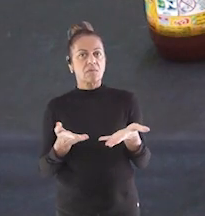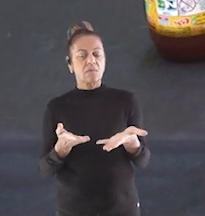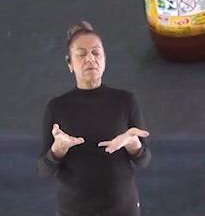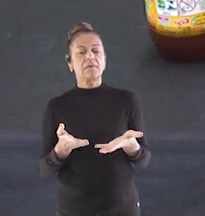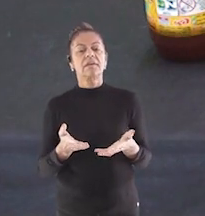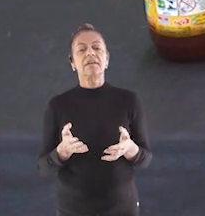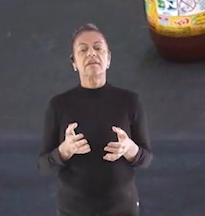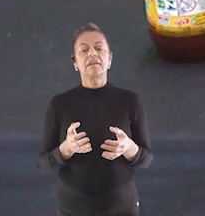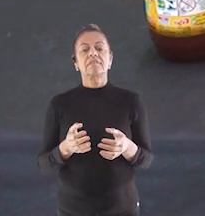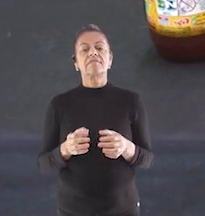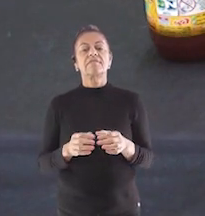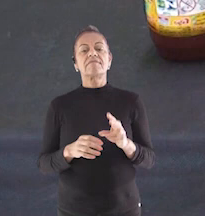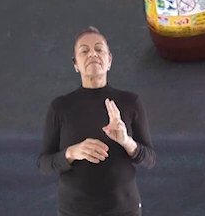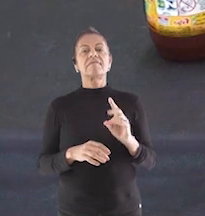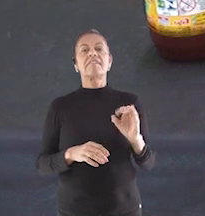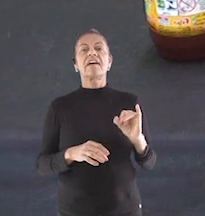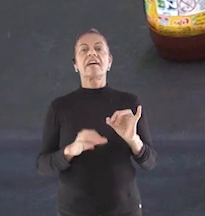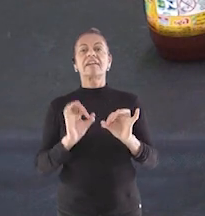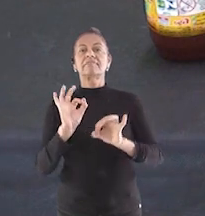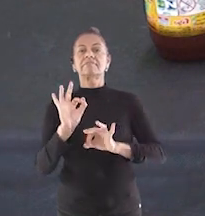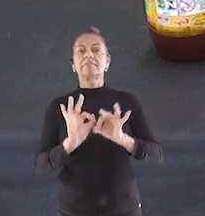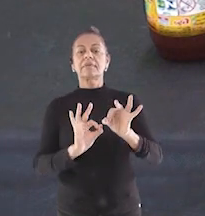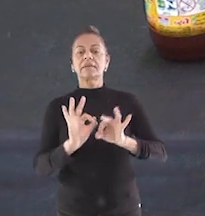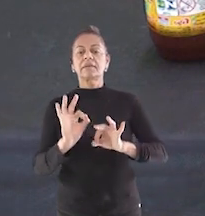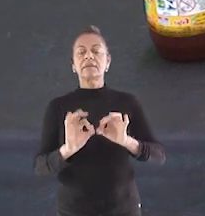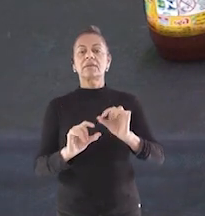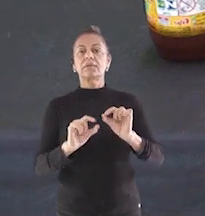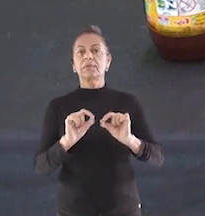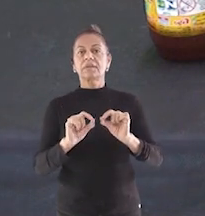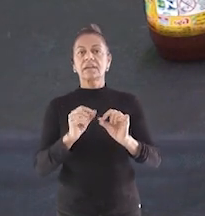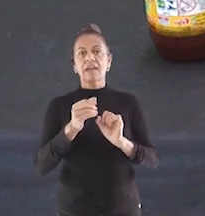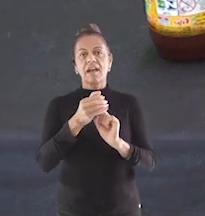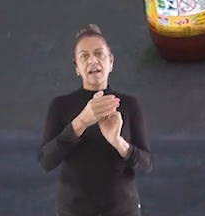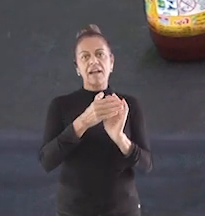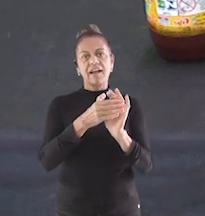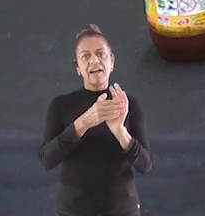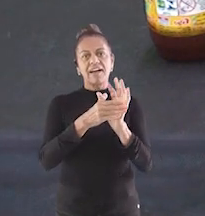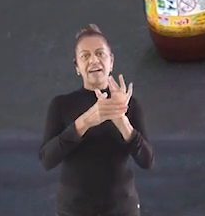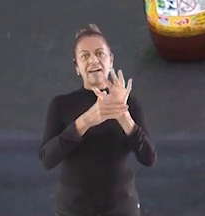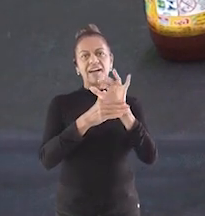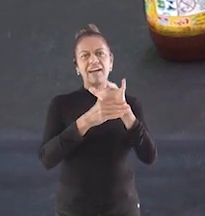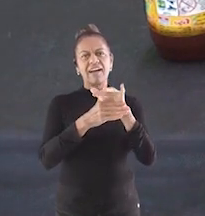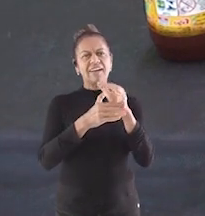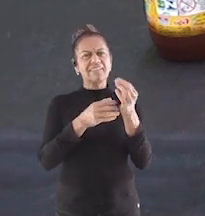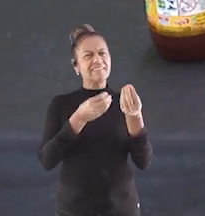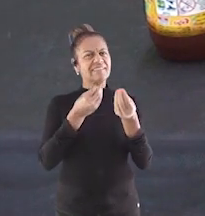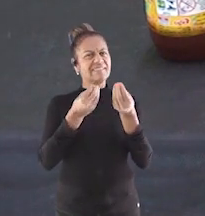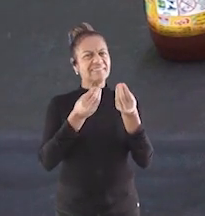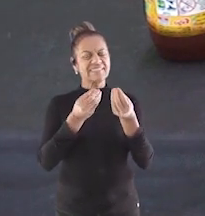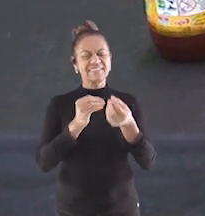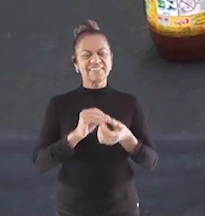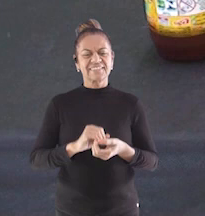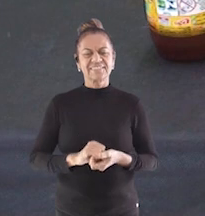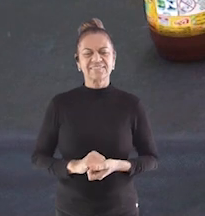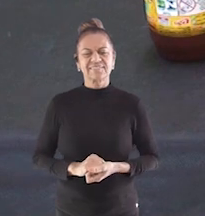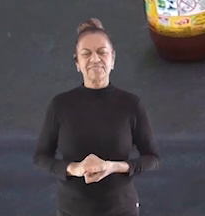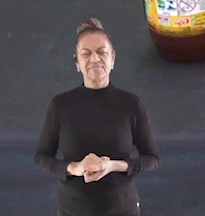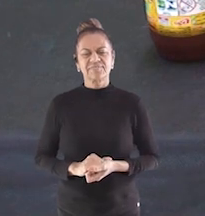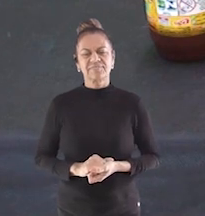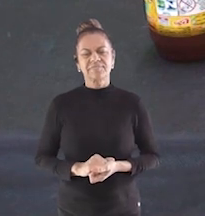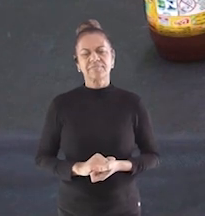reação química, utilizando o vinagre, o bicarbonato e a anilina. Para